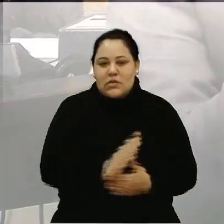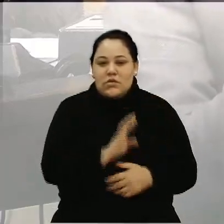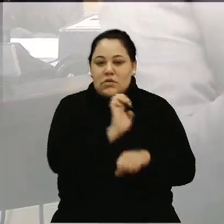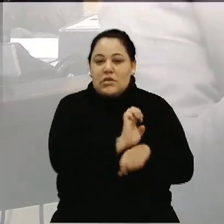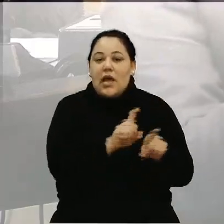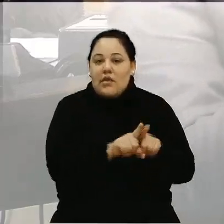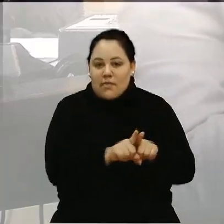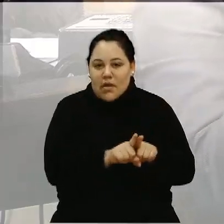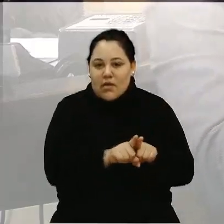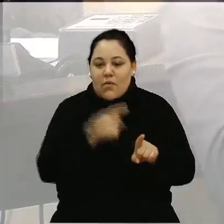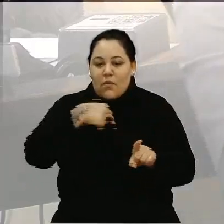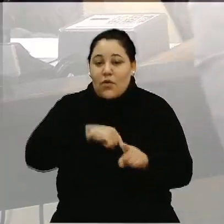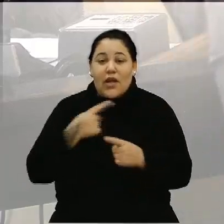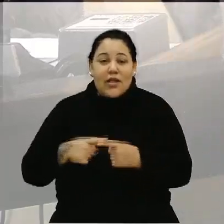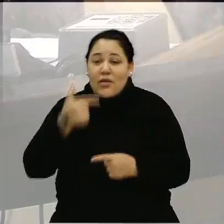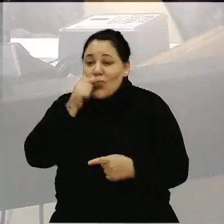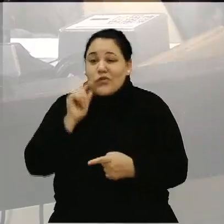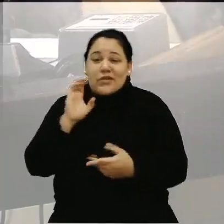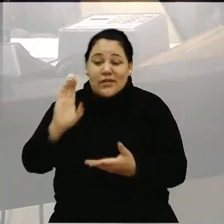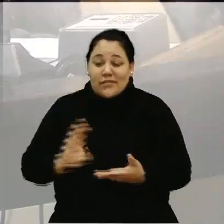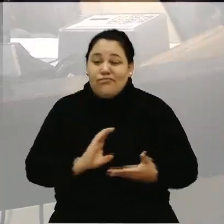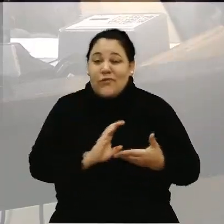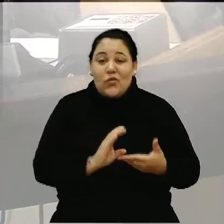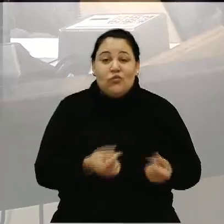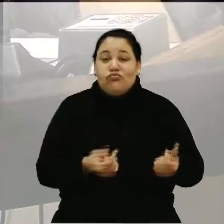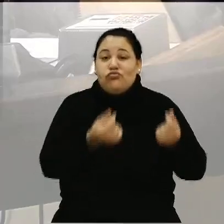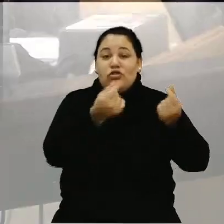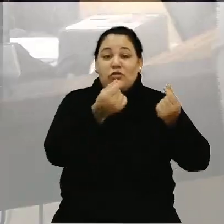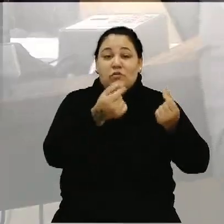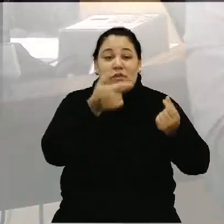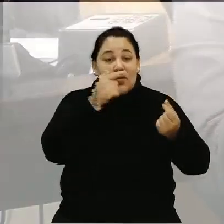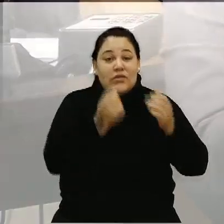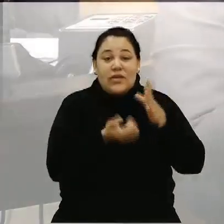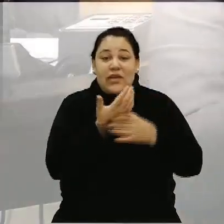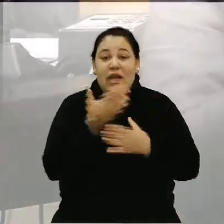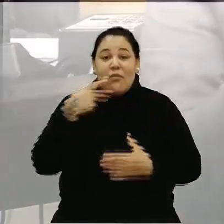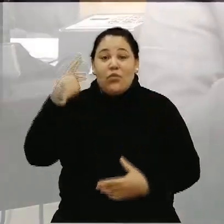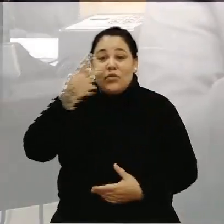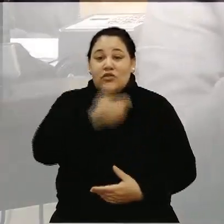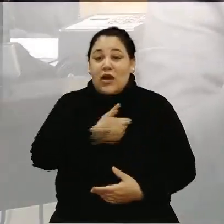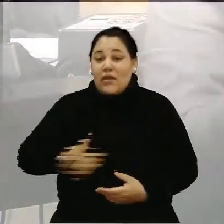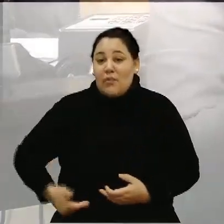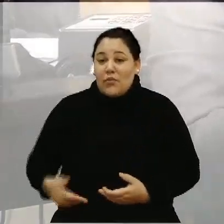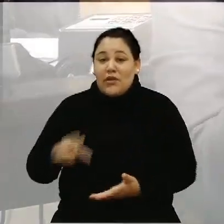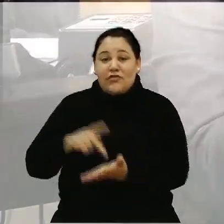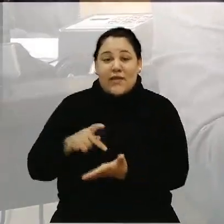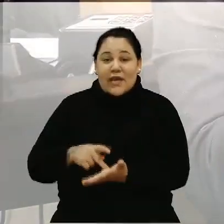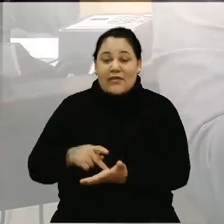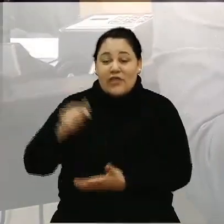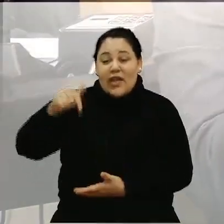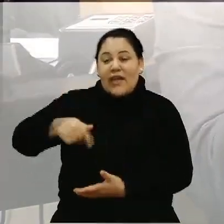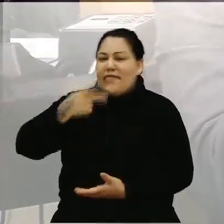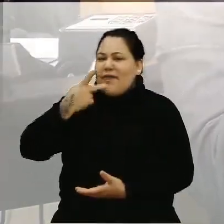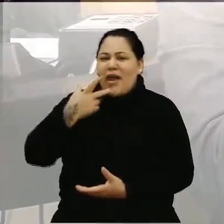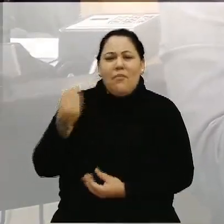conseguimos de fato ter recursos voltuosos para políticas públicas. E aqui falaram muito de